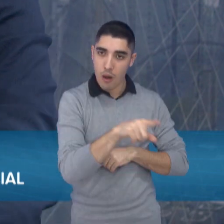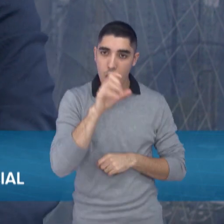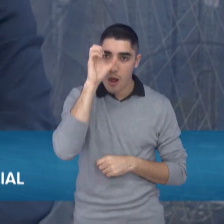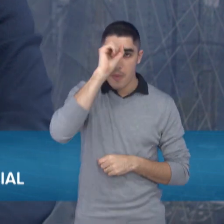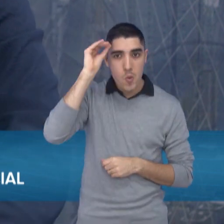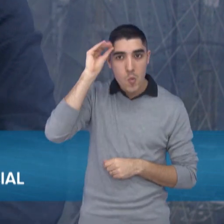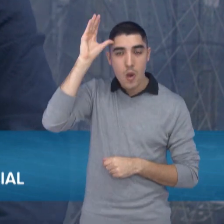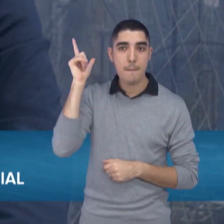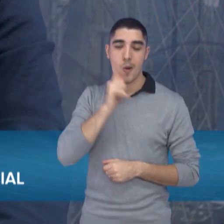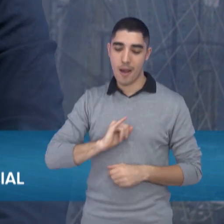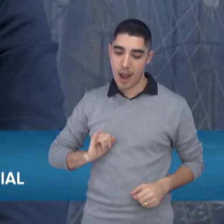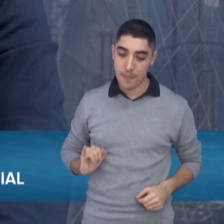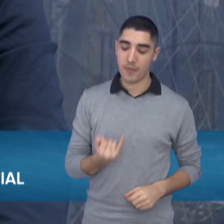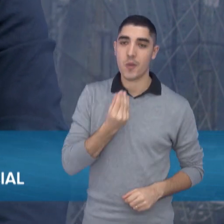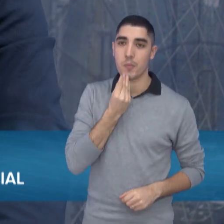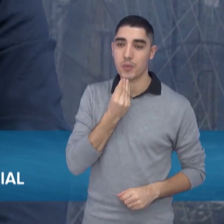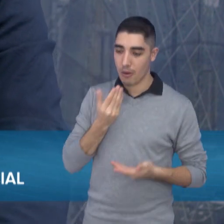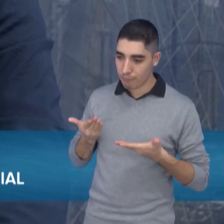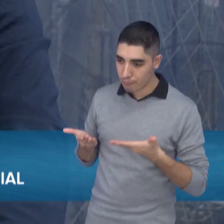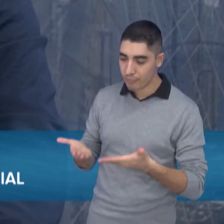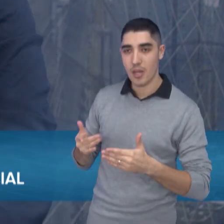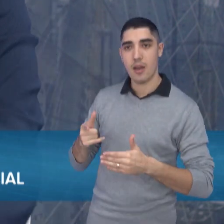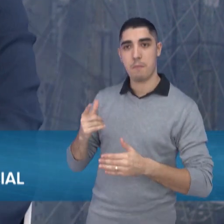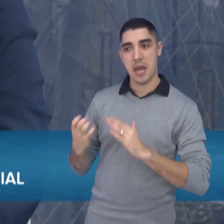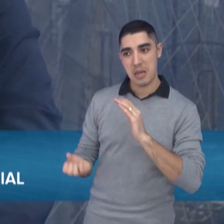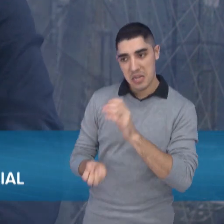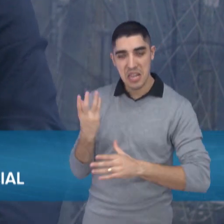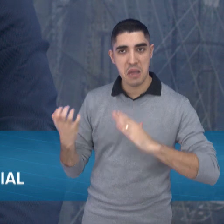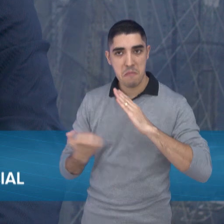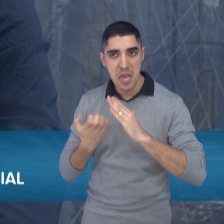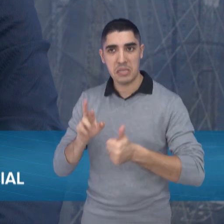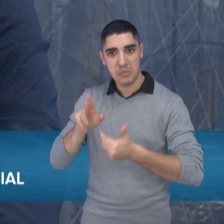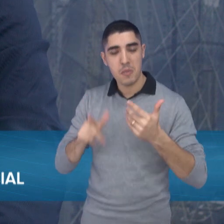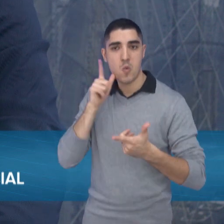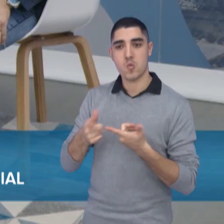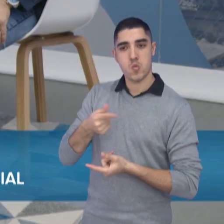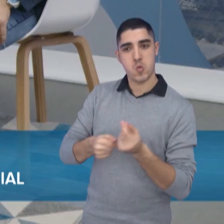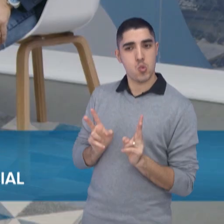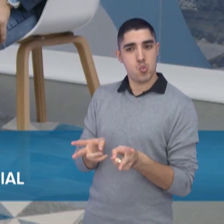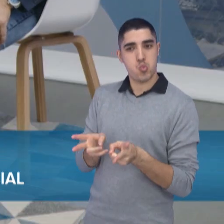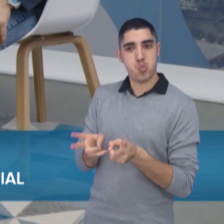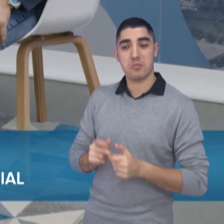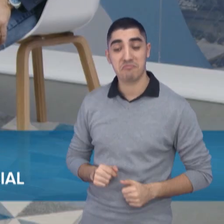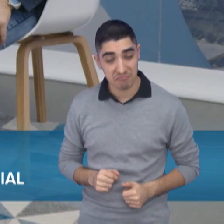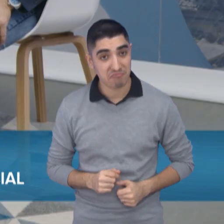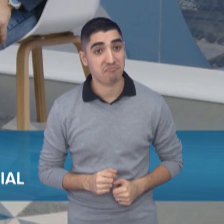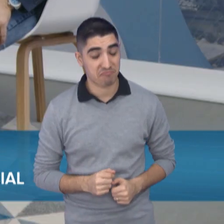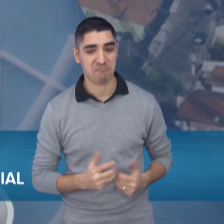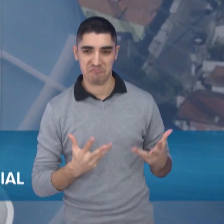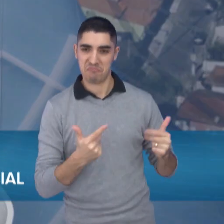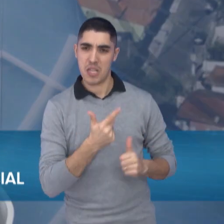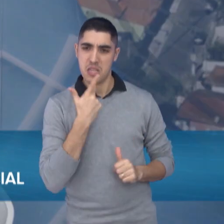as oportunidades que eu estou gerando ali na cidade, na economia local, na região onde eu estou. E é bacana, né, a gente ver projetos, né,